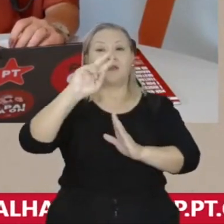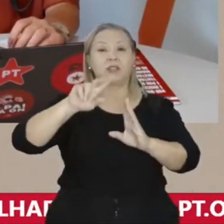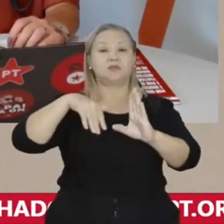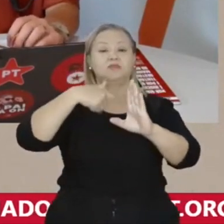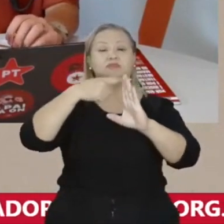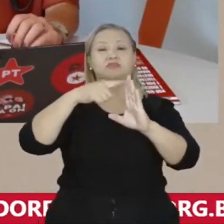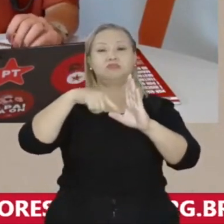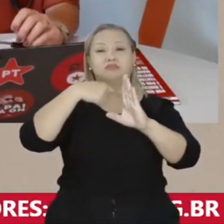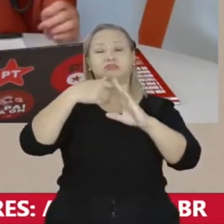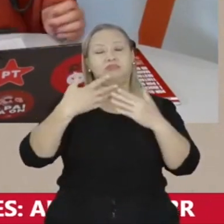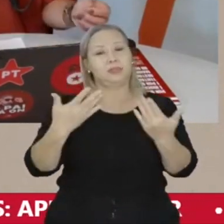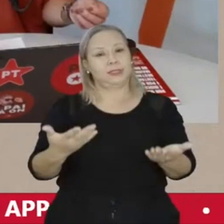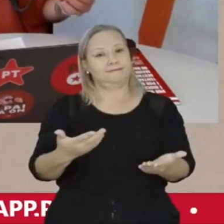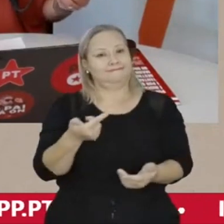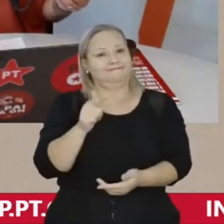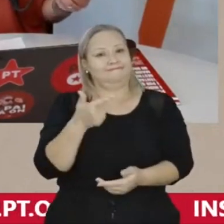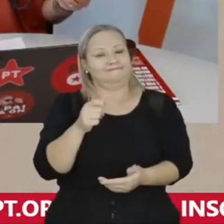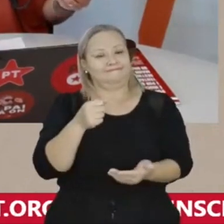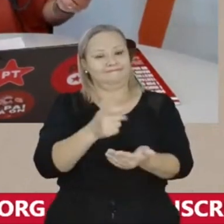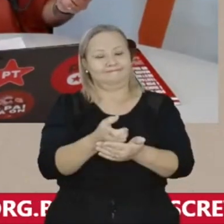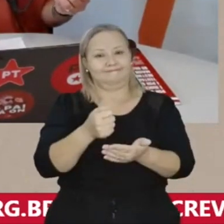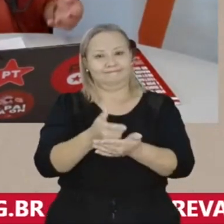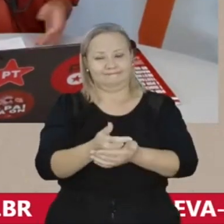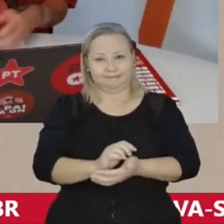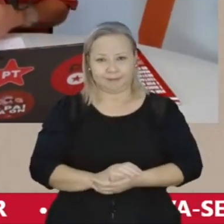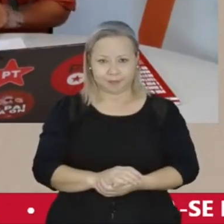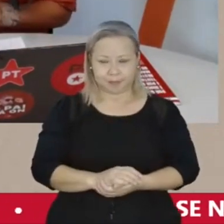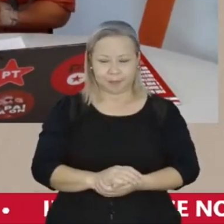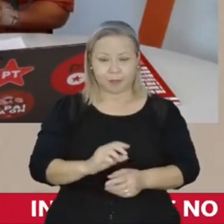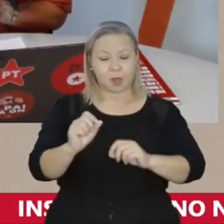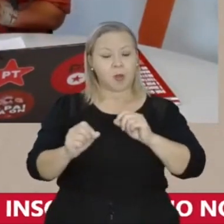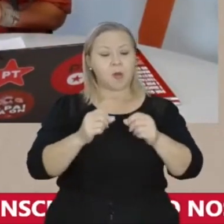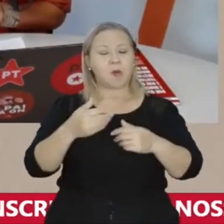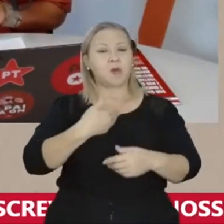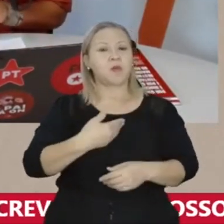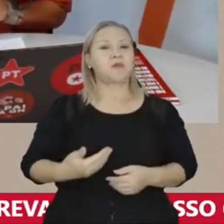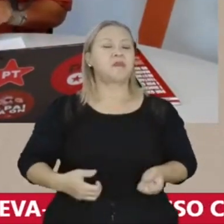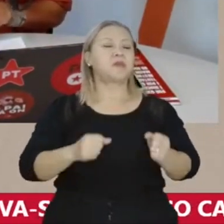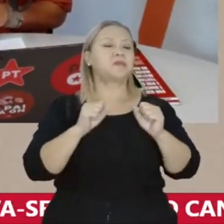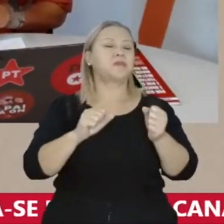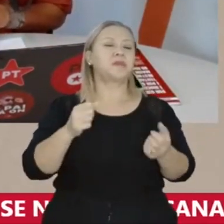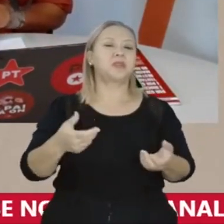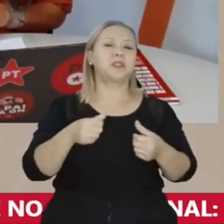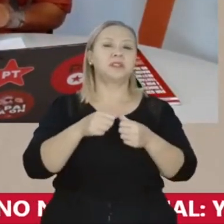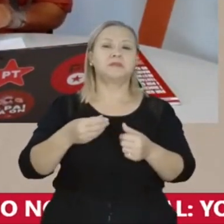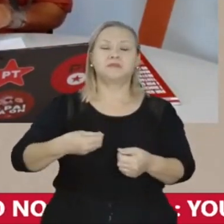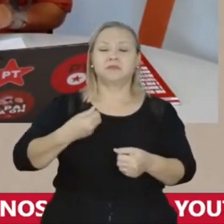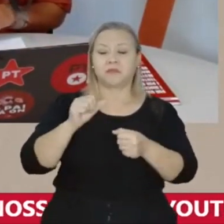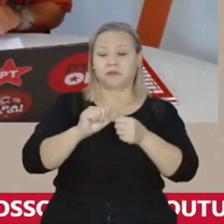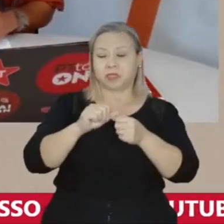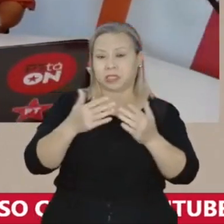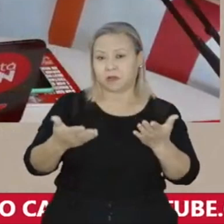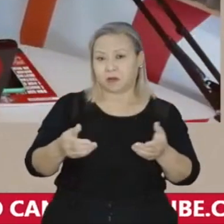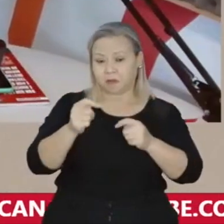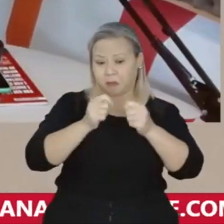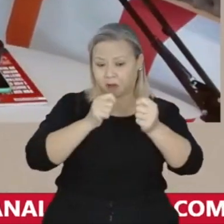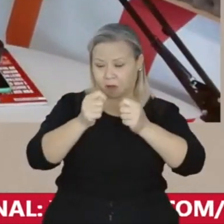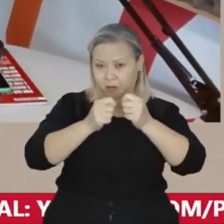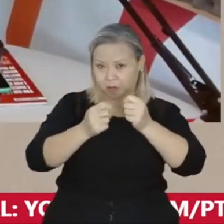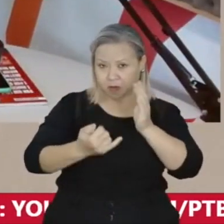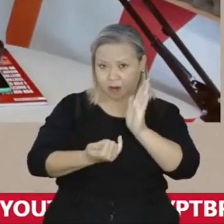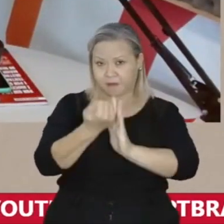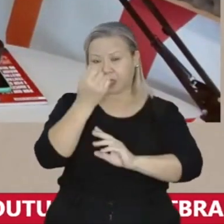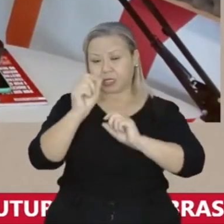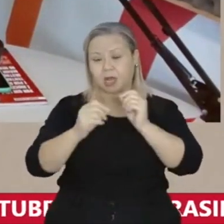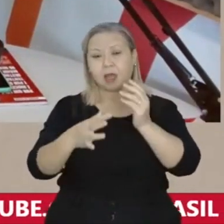dela. E o que o governo poderia ou deveria estar fazendo agora para controlar essa inflação e garantir o maior poder